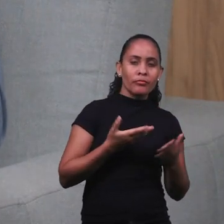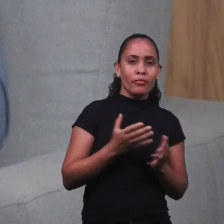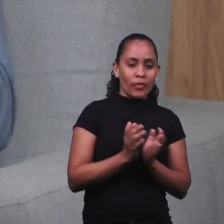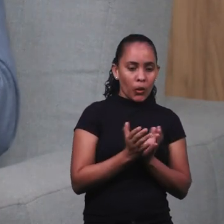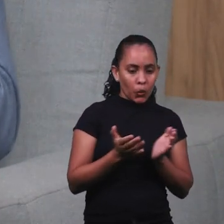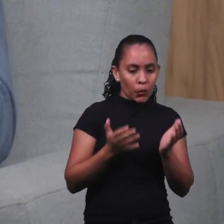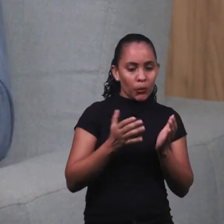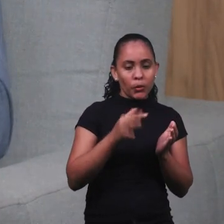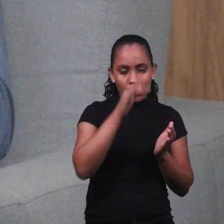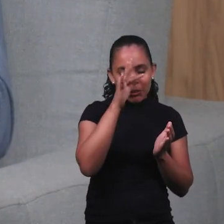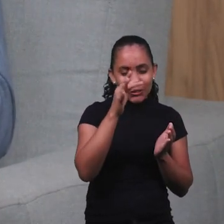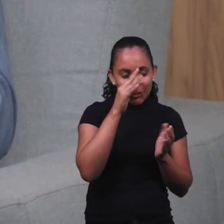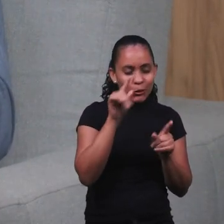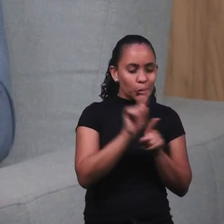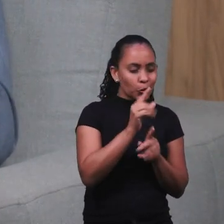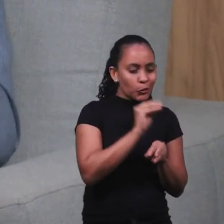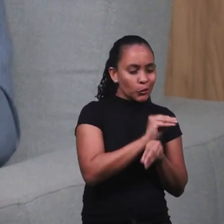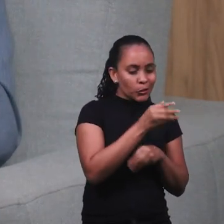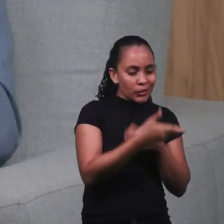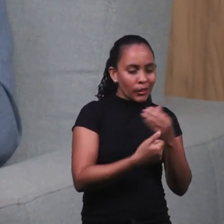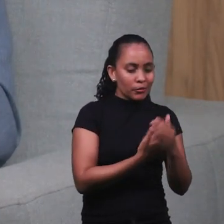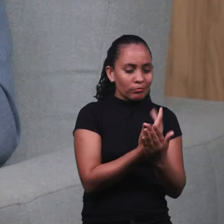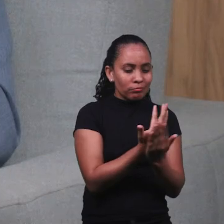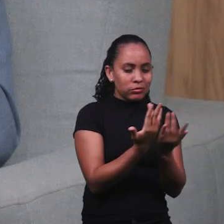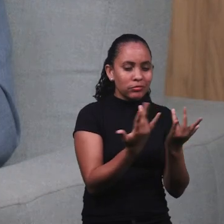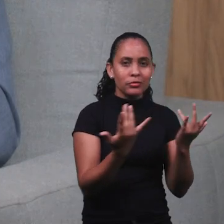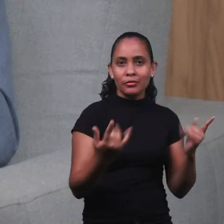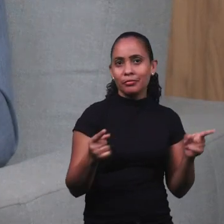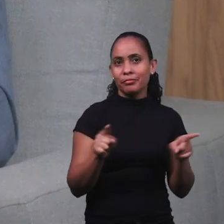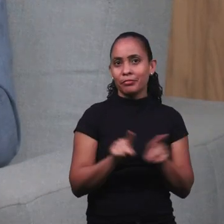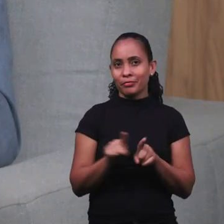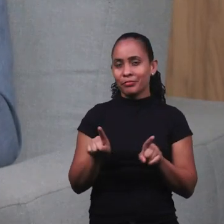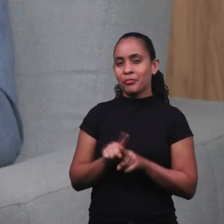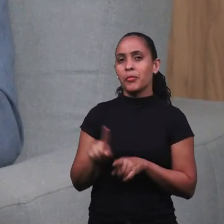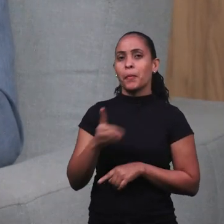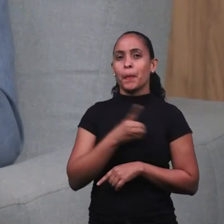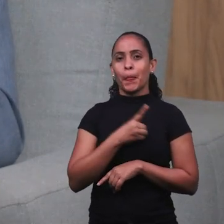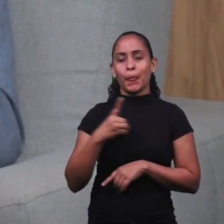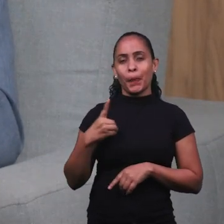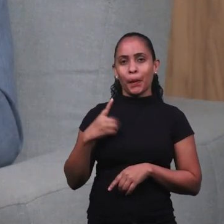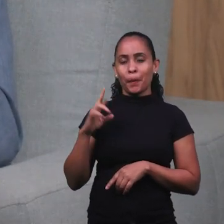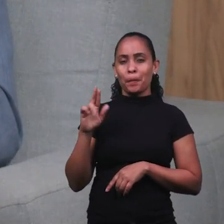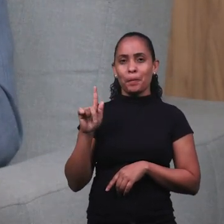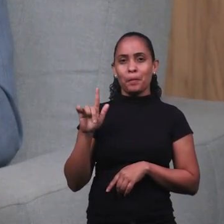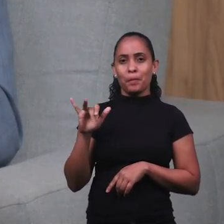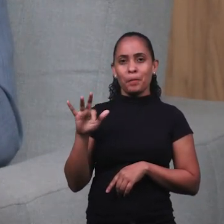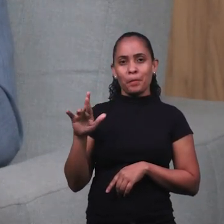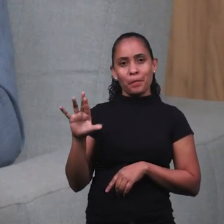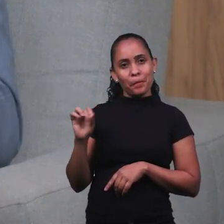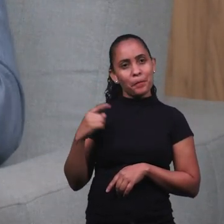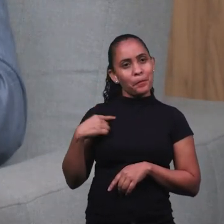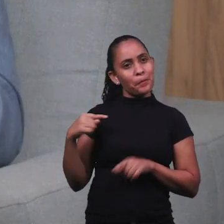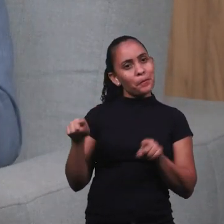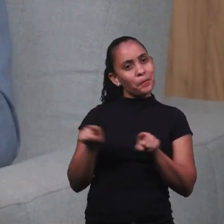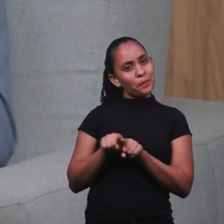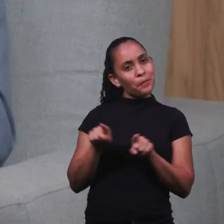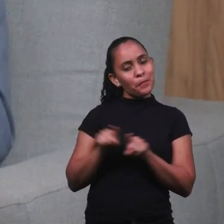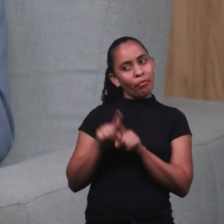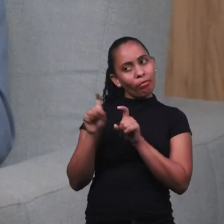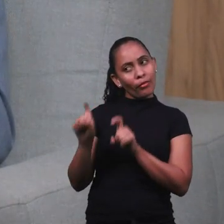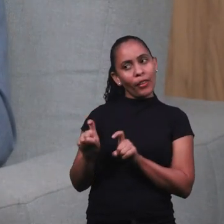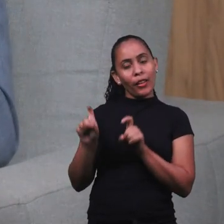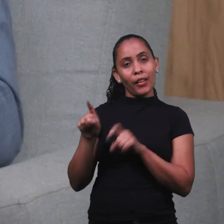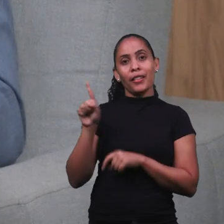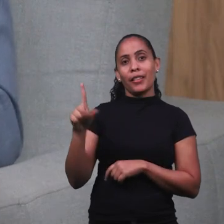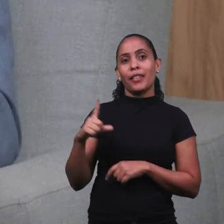é cuidar do jardim. Que bênção, né? Nosso irmão diácono Rogério, ele que é de Sertãozinho